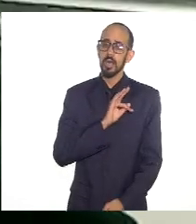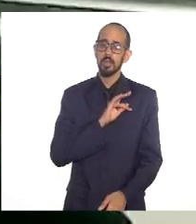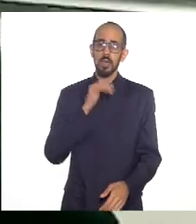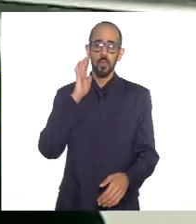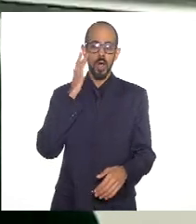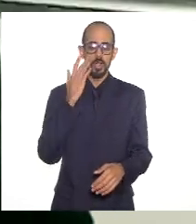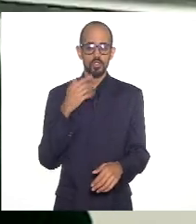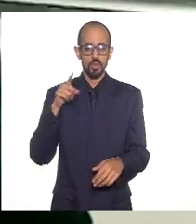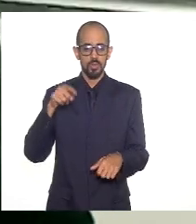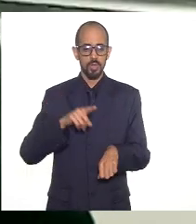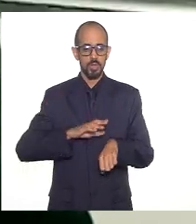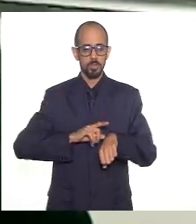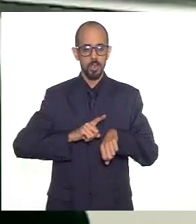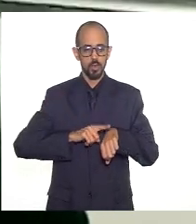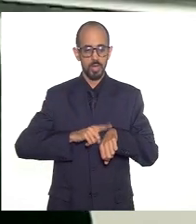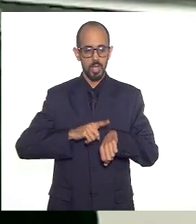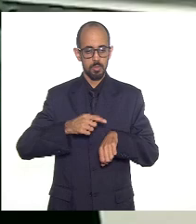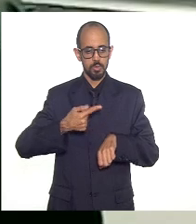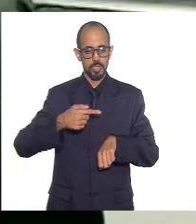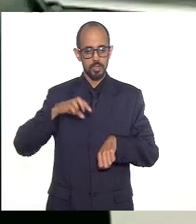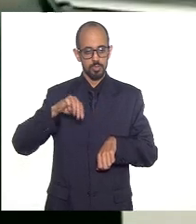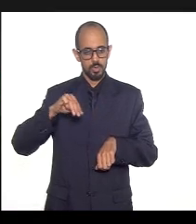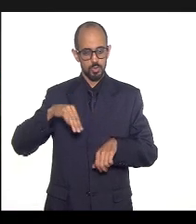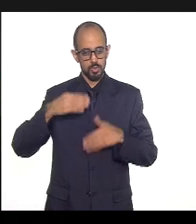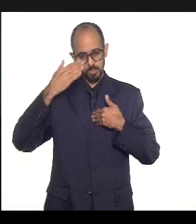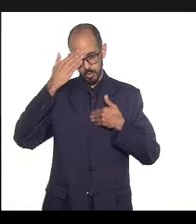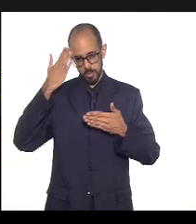tempo de 7 minutos. Muito obrigado.